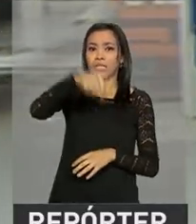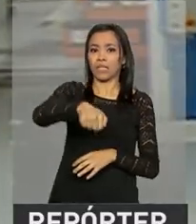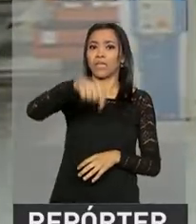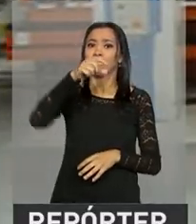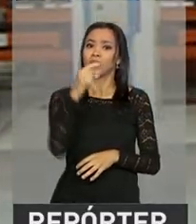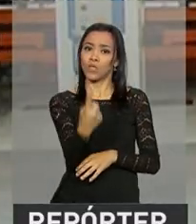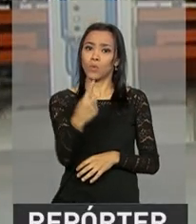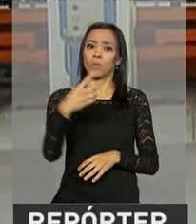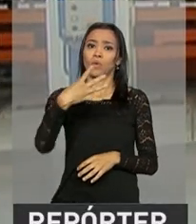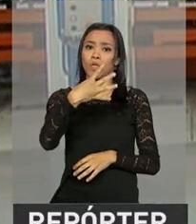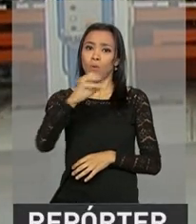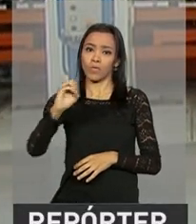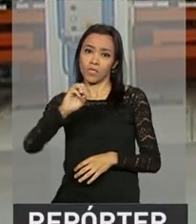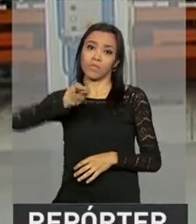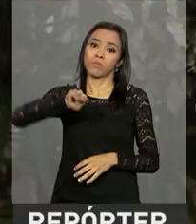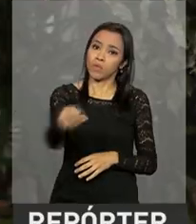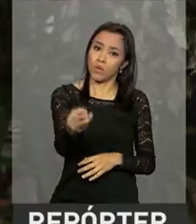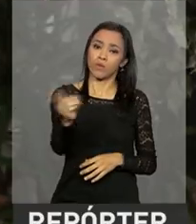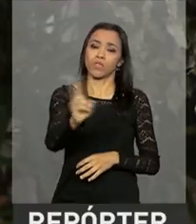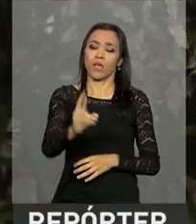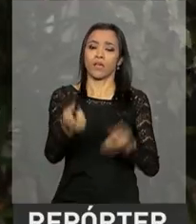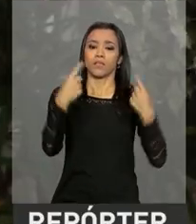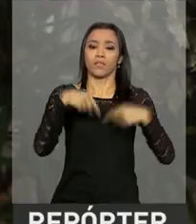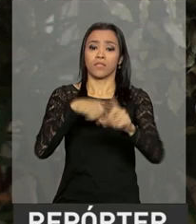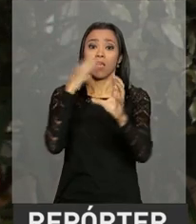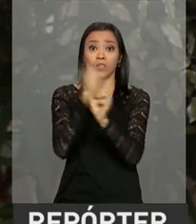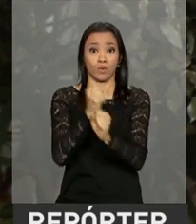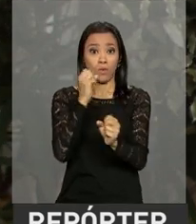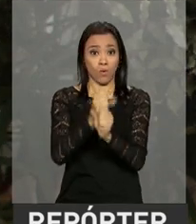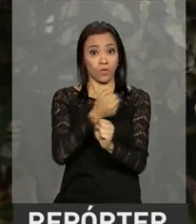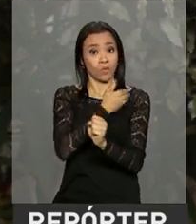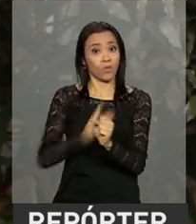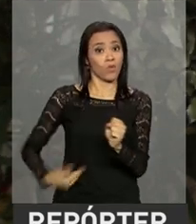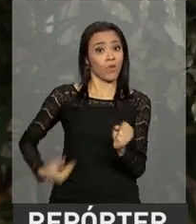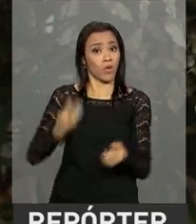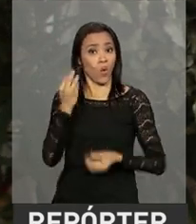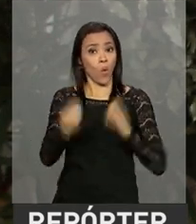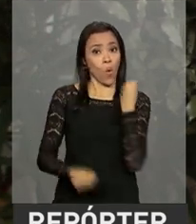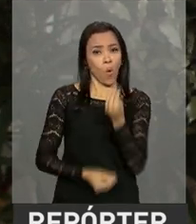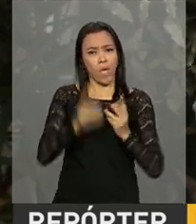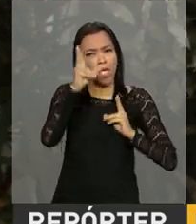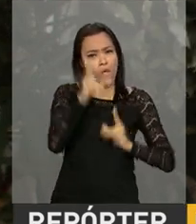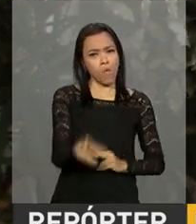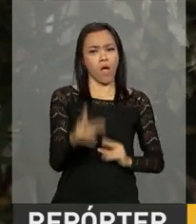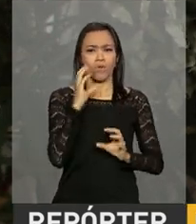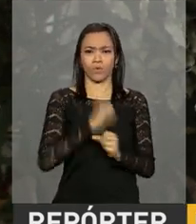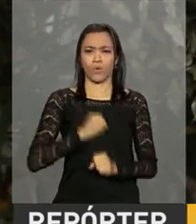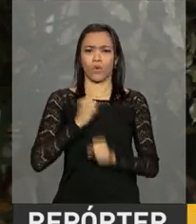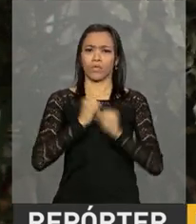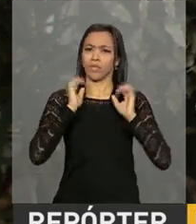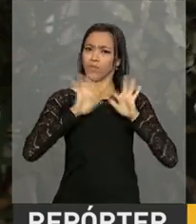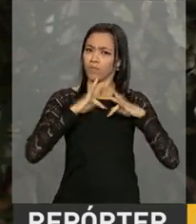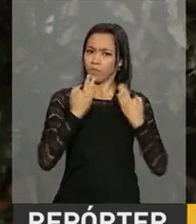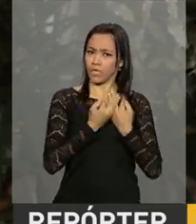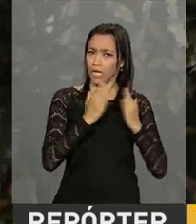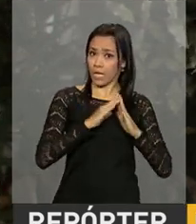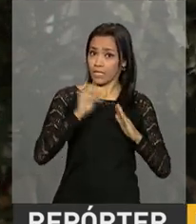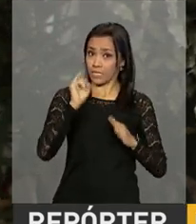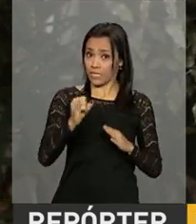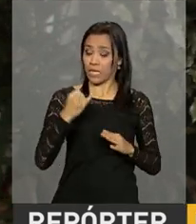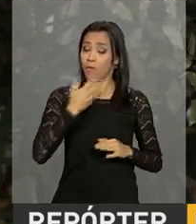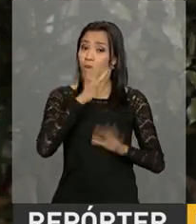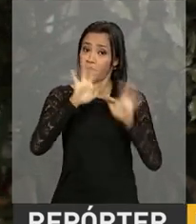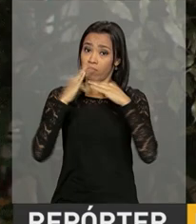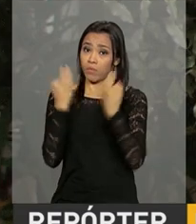e 400 milhões de reais. As contas do governo funcionam como orçamento de casa. Se uma família recebe 6